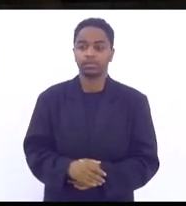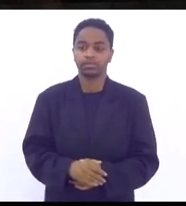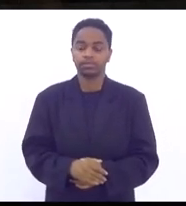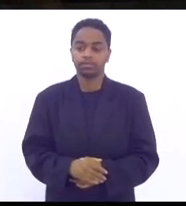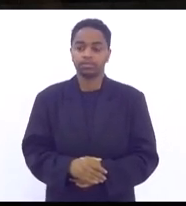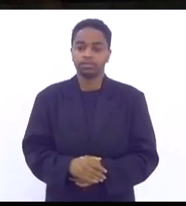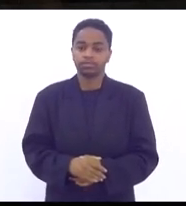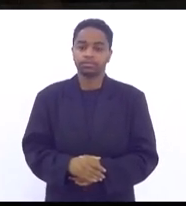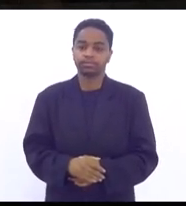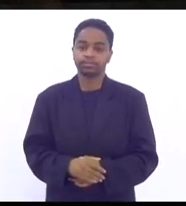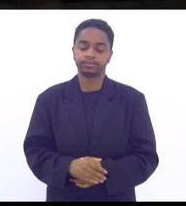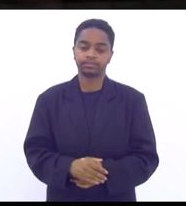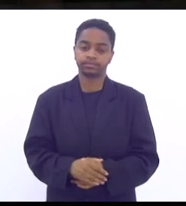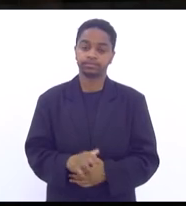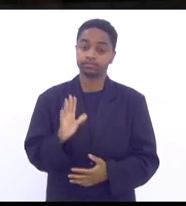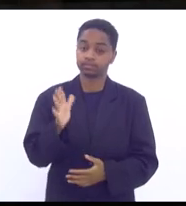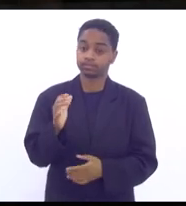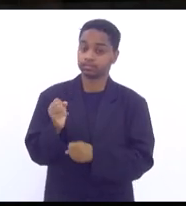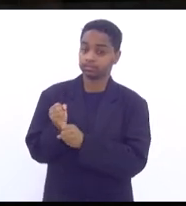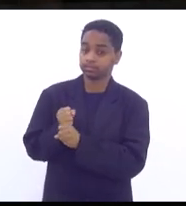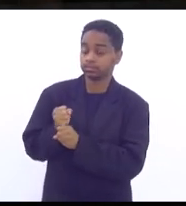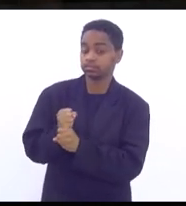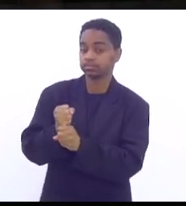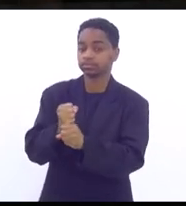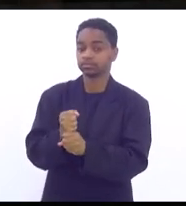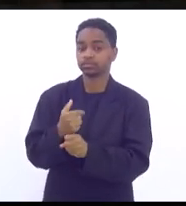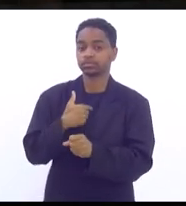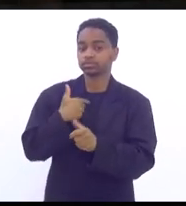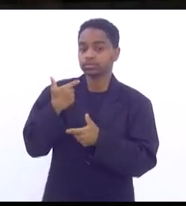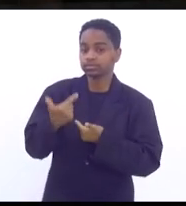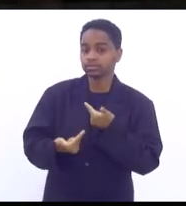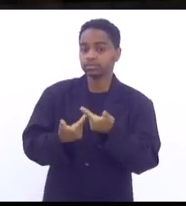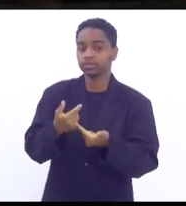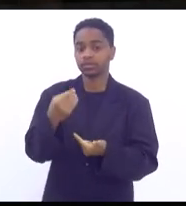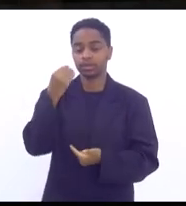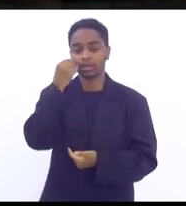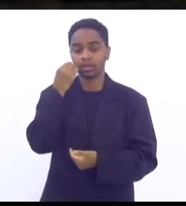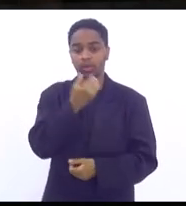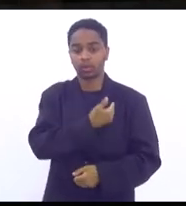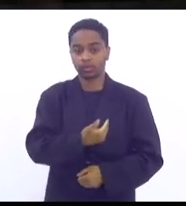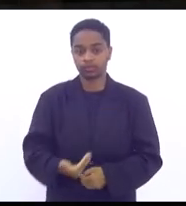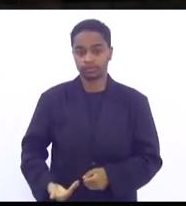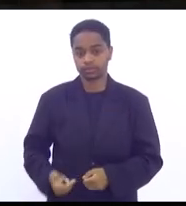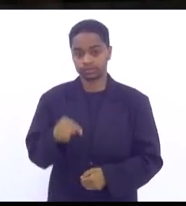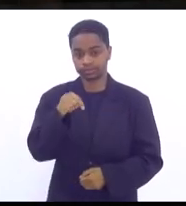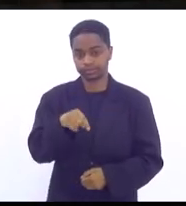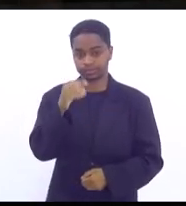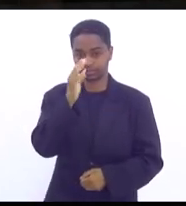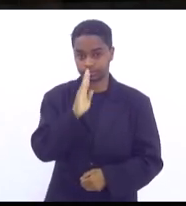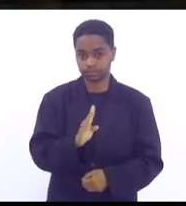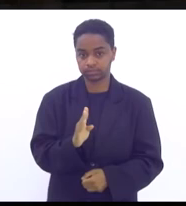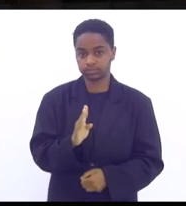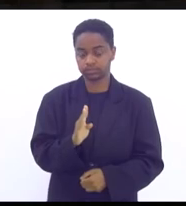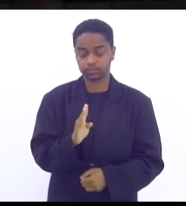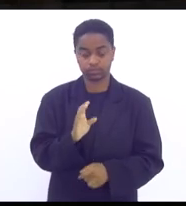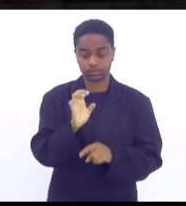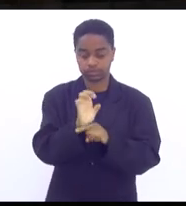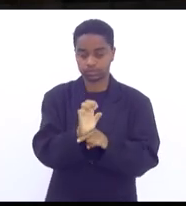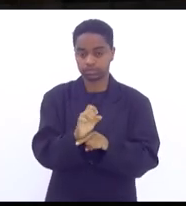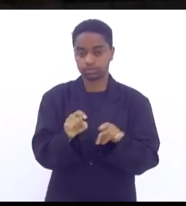há anos, luto para que o governo do Estado e o governo federal